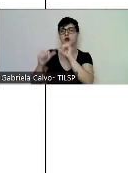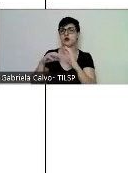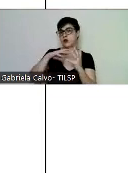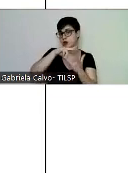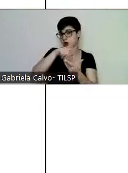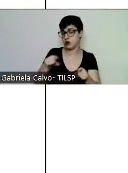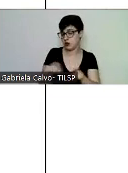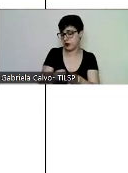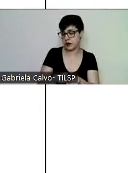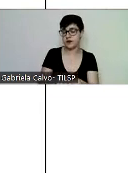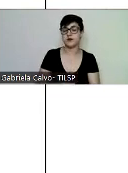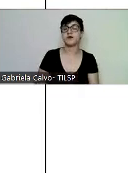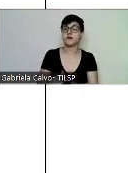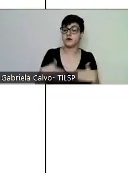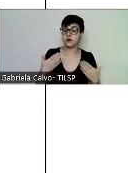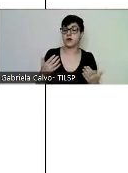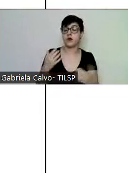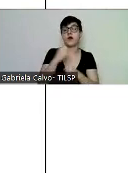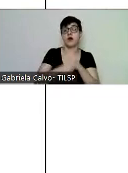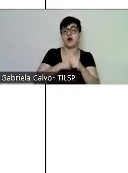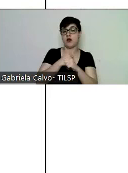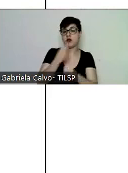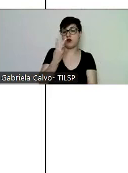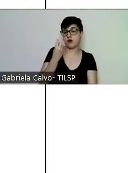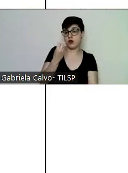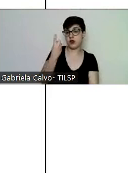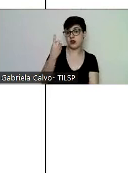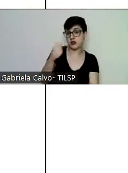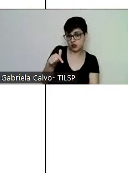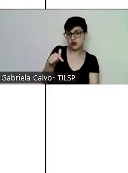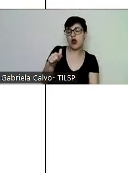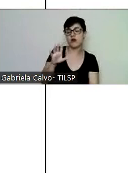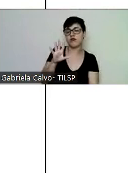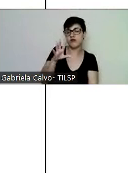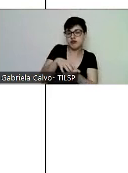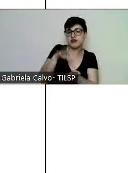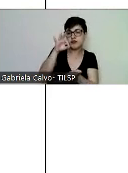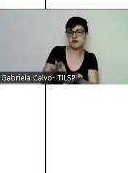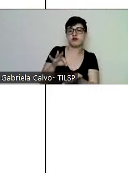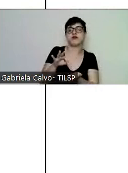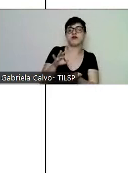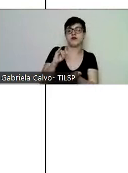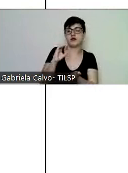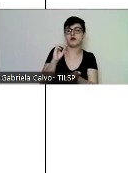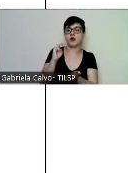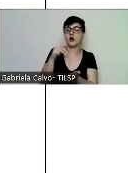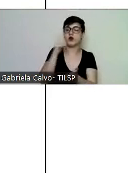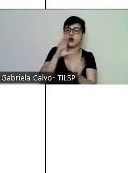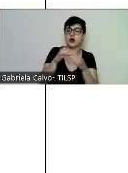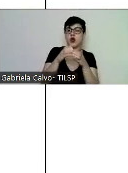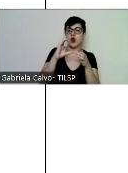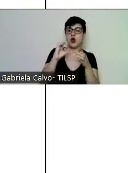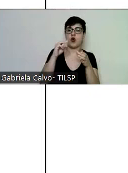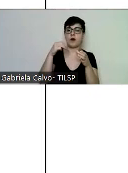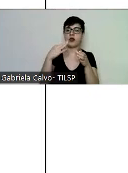em 2017 o Igor estabelece um comitê permanente chamado definição de Museu prospectivas e potenciais